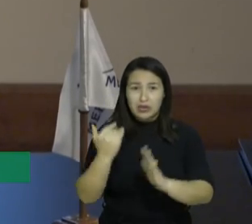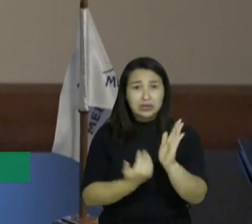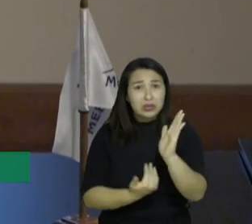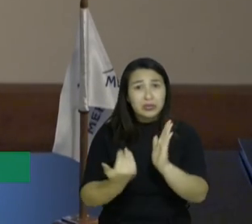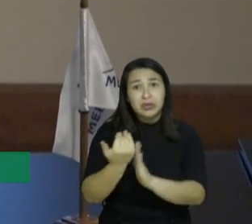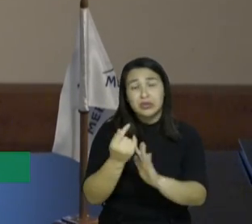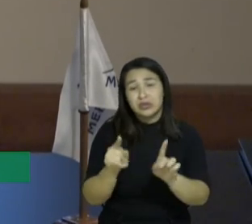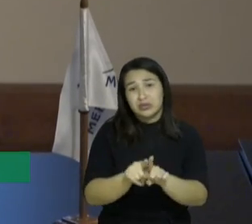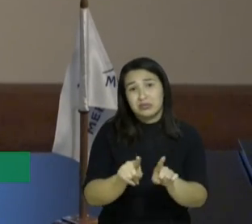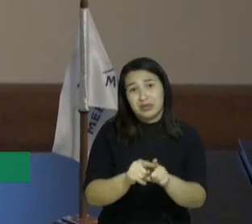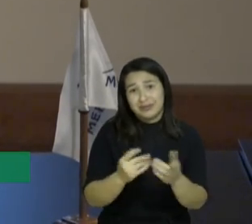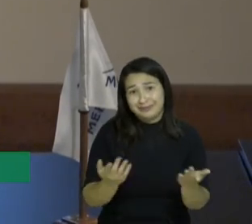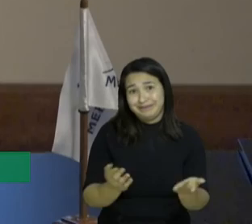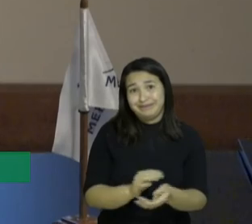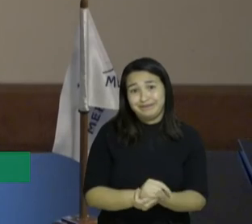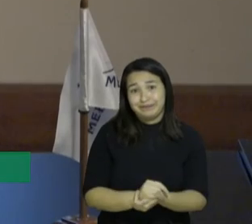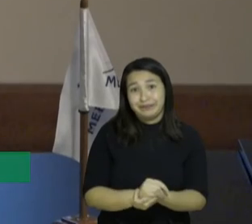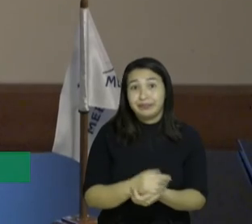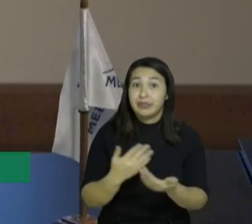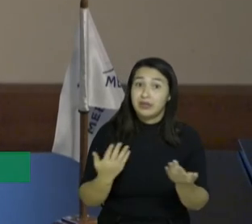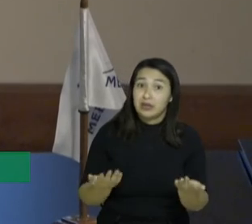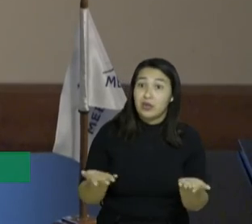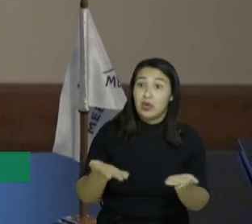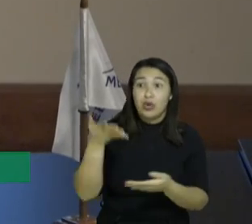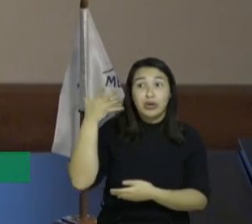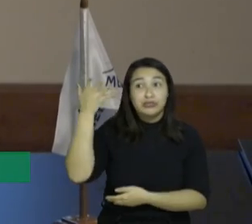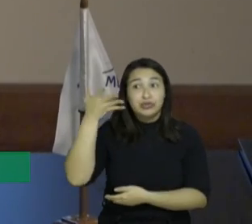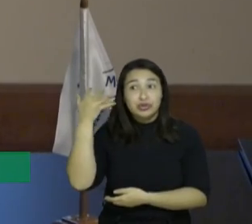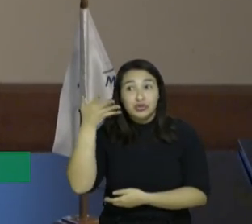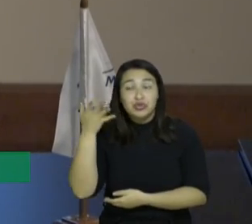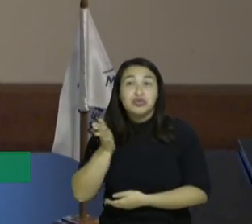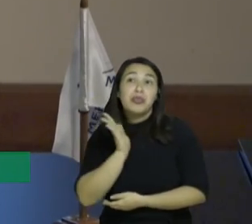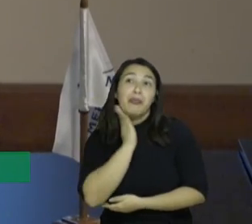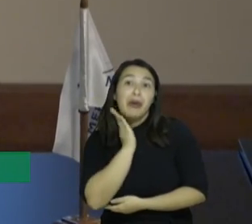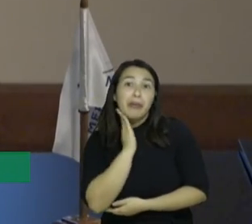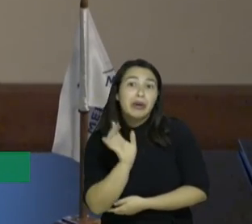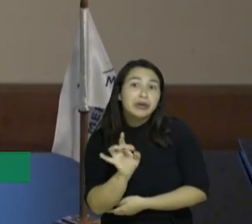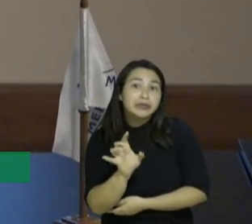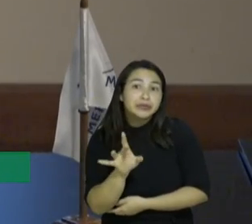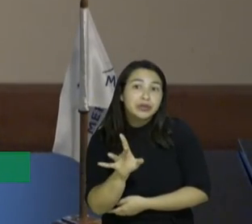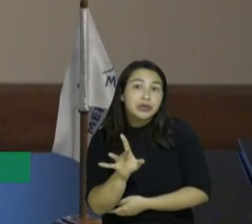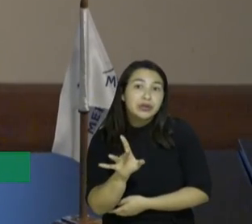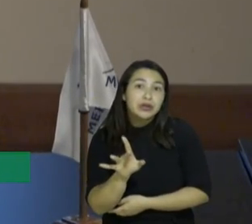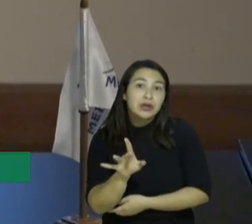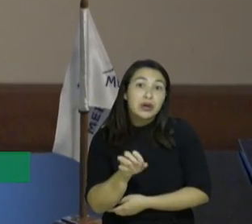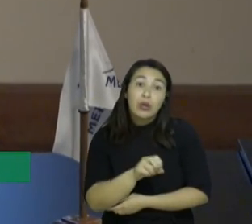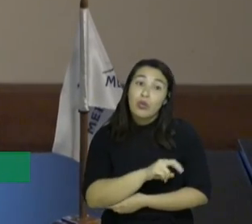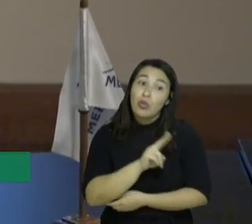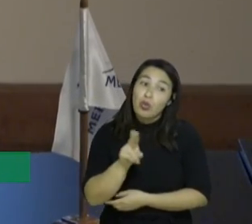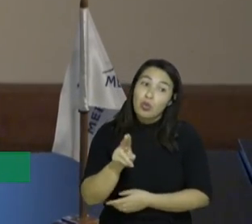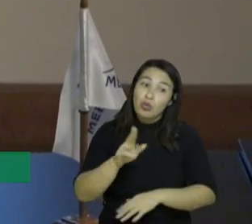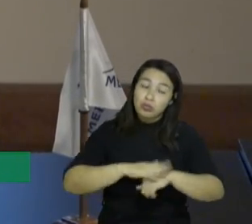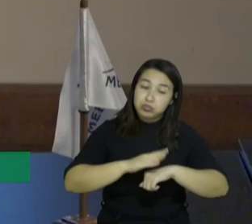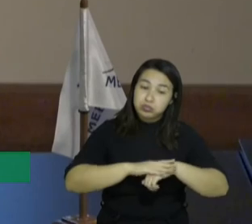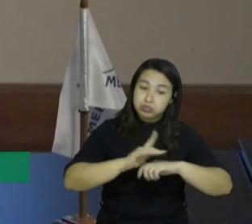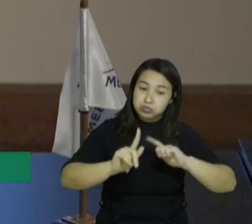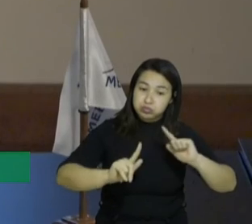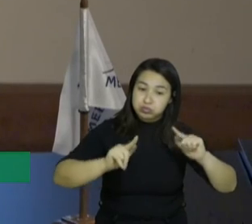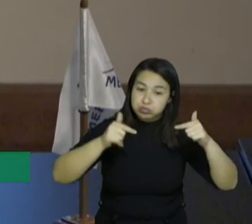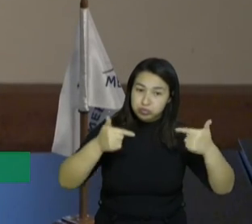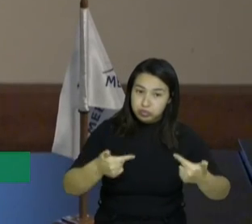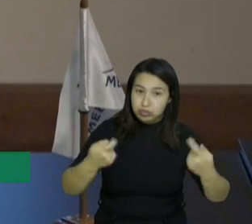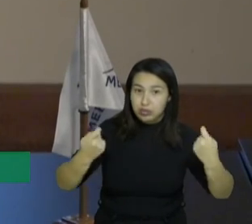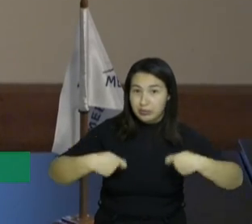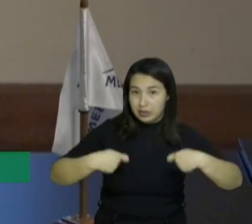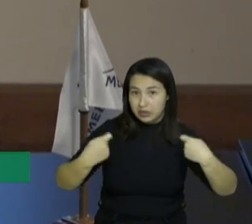é o seguinte né Eh entre o discurso à prática existe também uma simetria até que isso seja devidamente implementado enfim